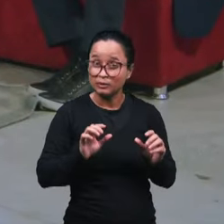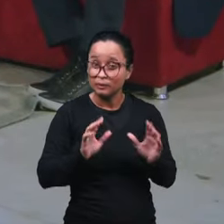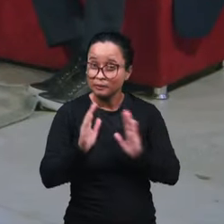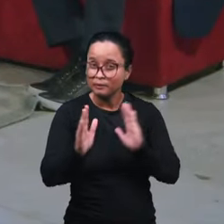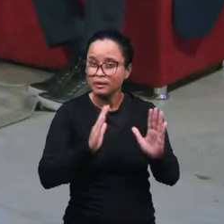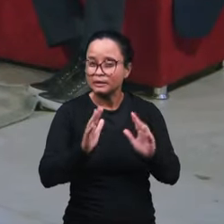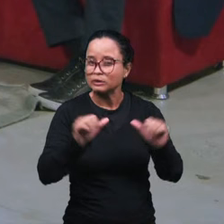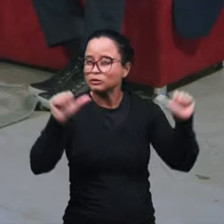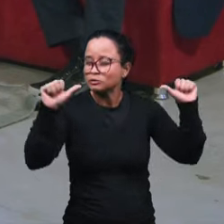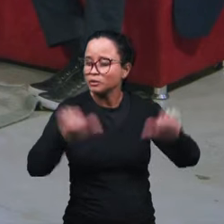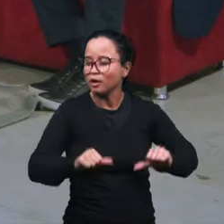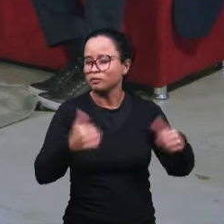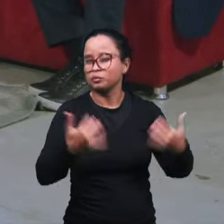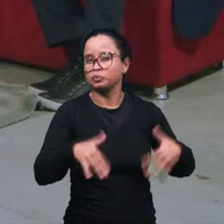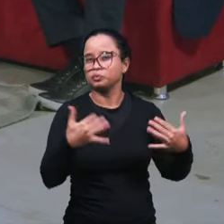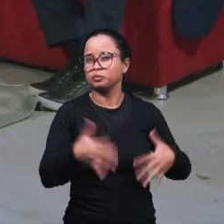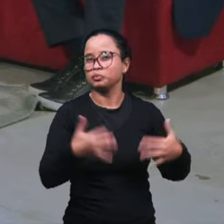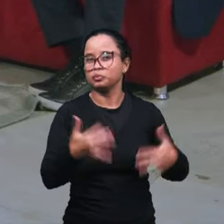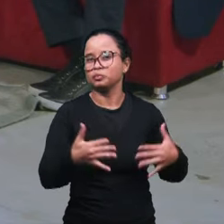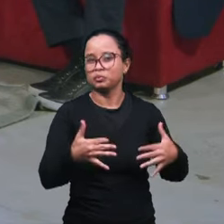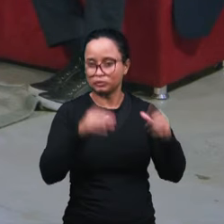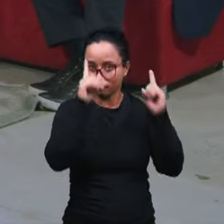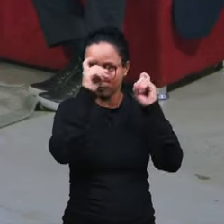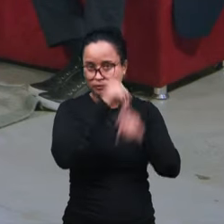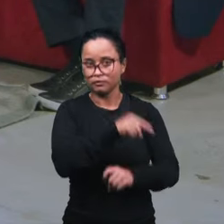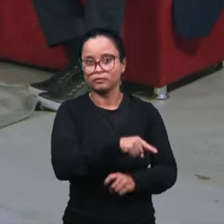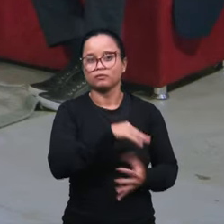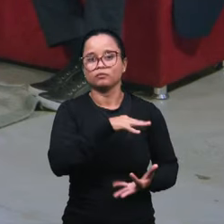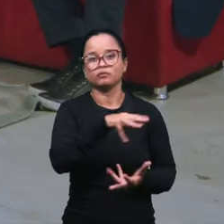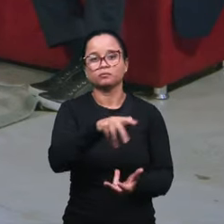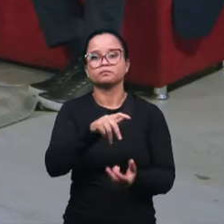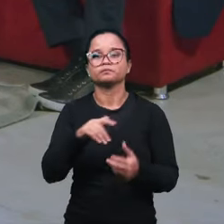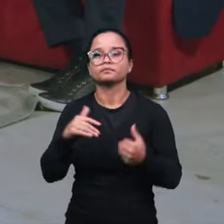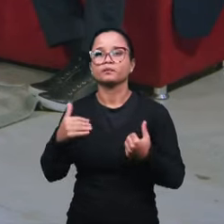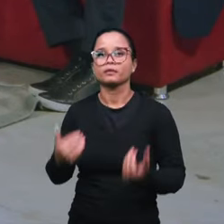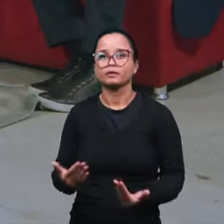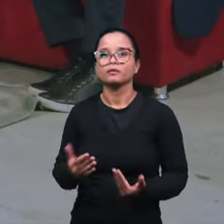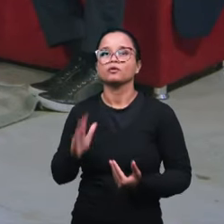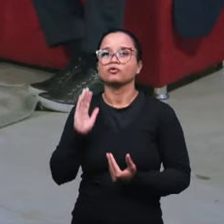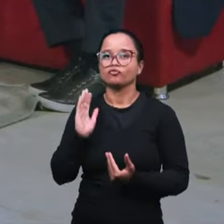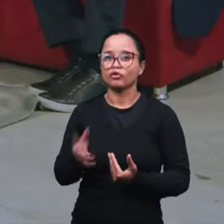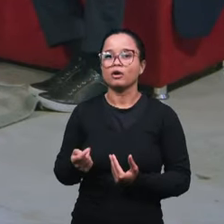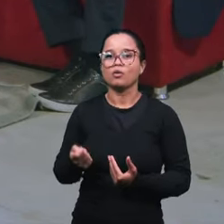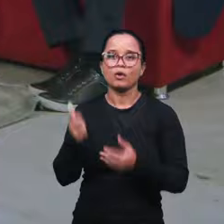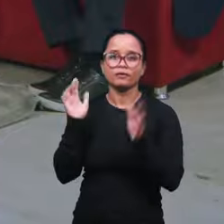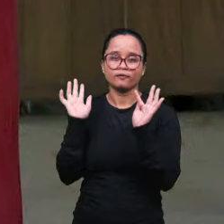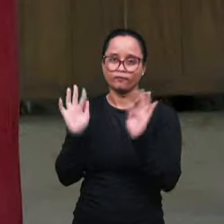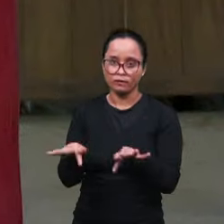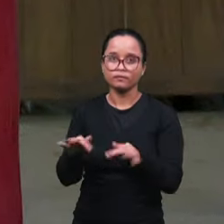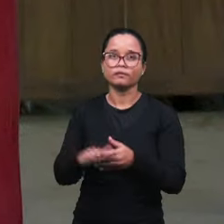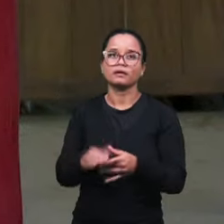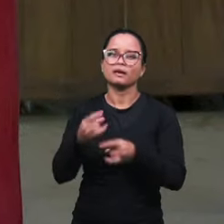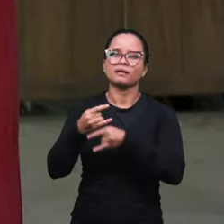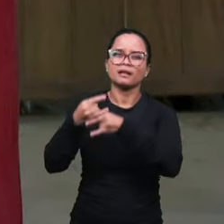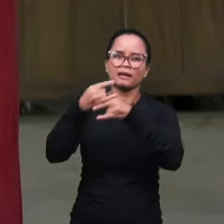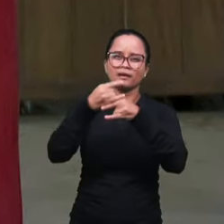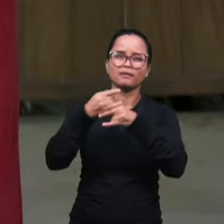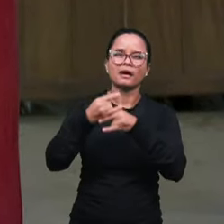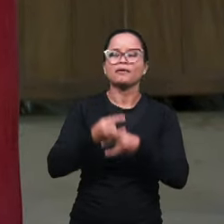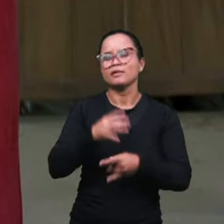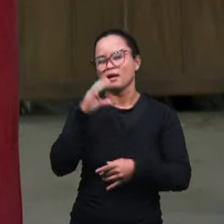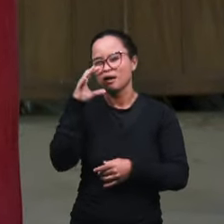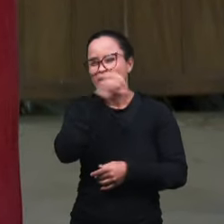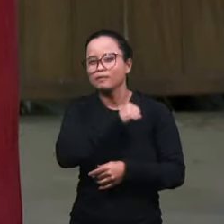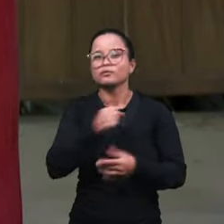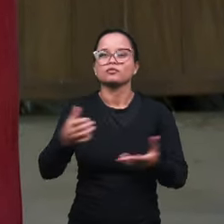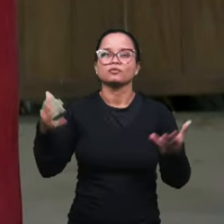esse assunto é muito esclarecedor. Nós estamos até já chegando a quase o final da nossa... A nossa live hoje vai ser um pouquinho mais